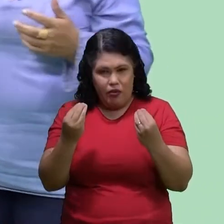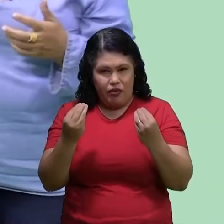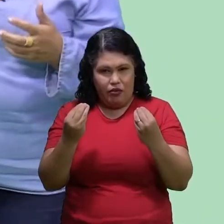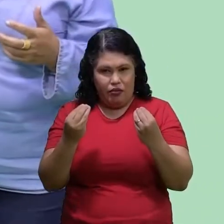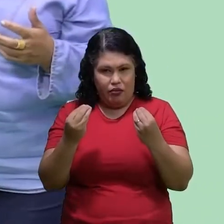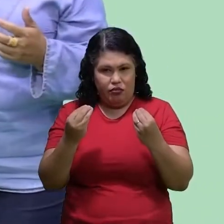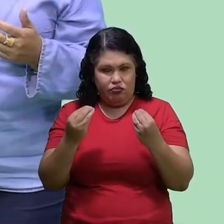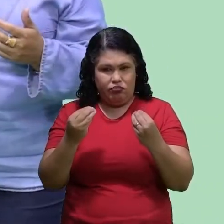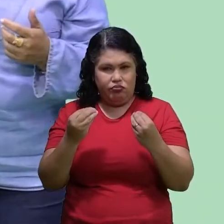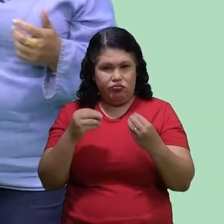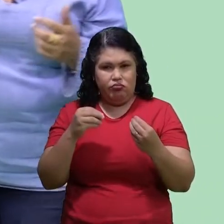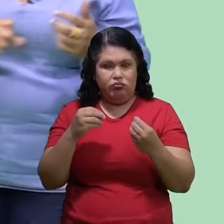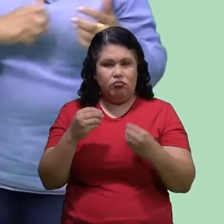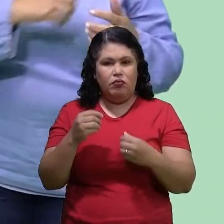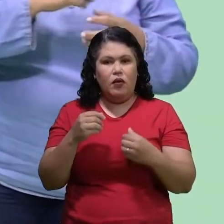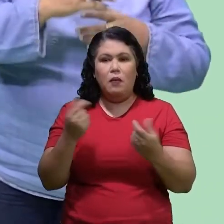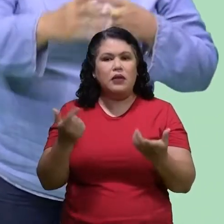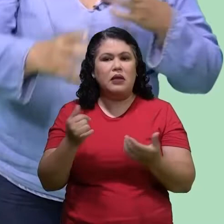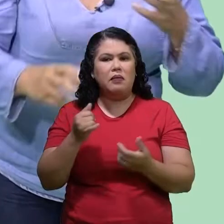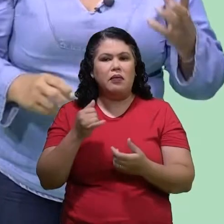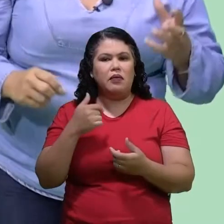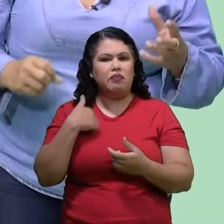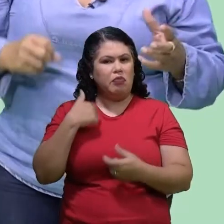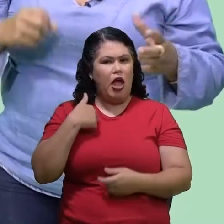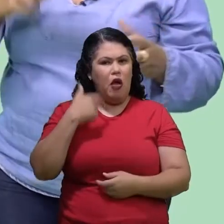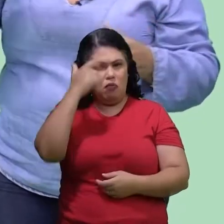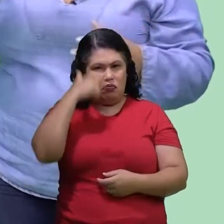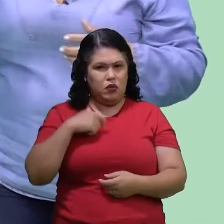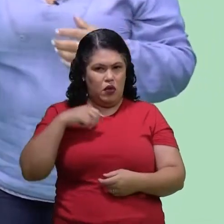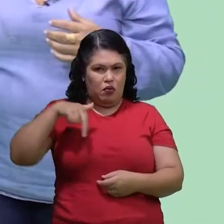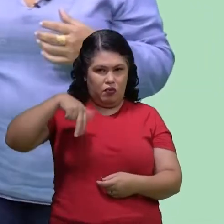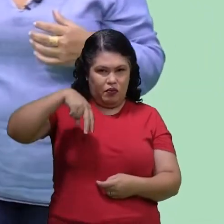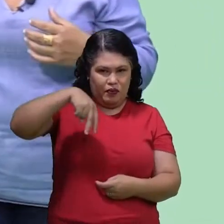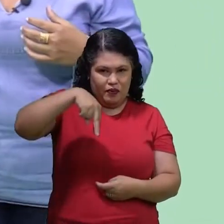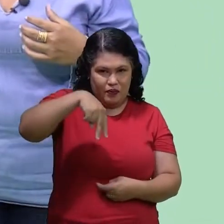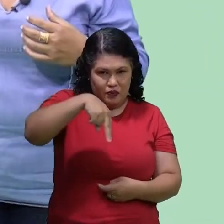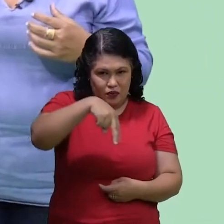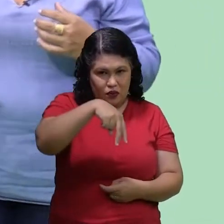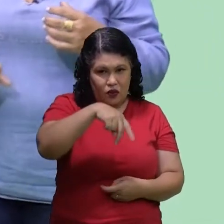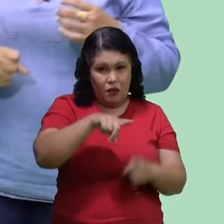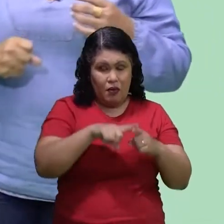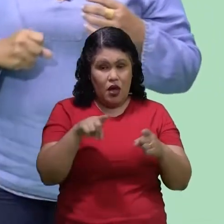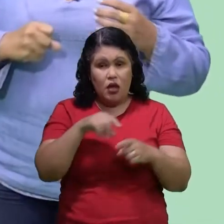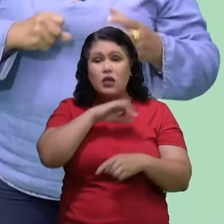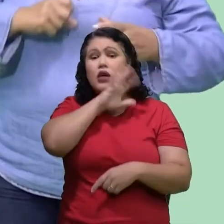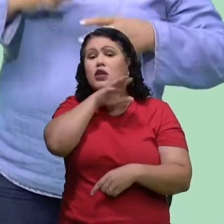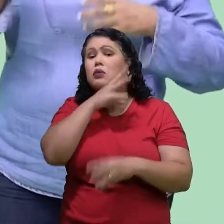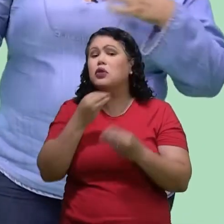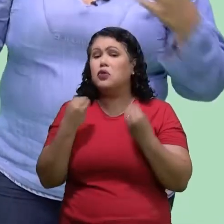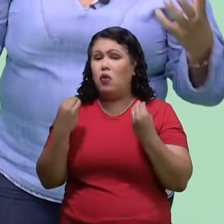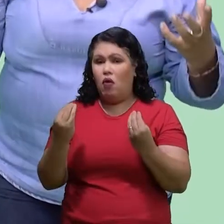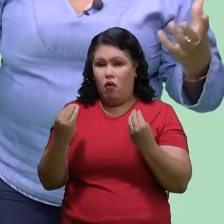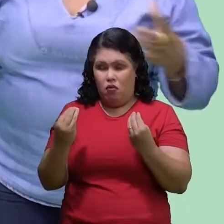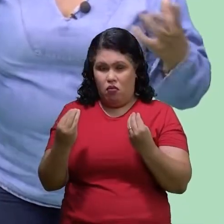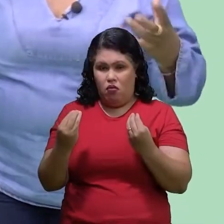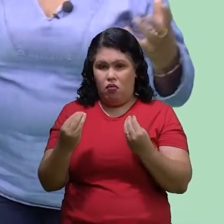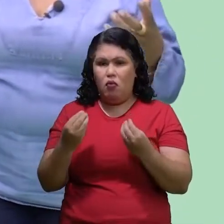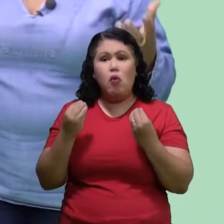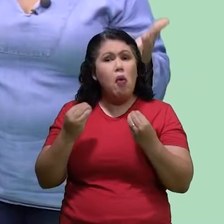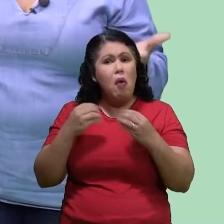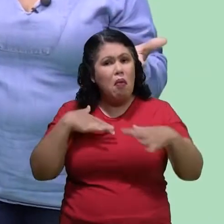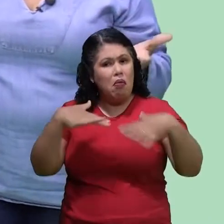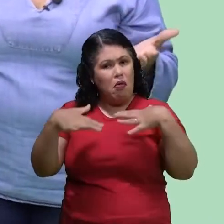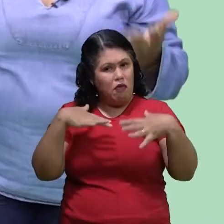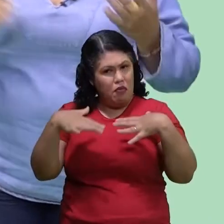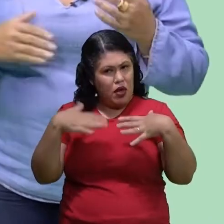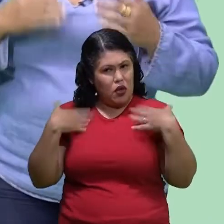mobilizam, se deslocam, né? Vão atrás de alimento, vão atrás de se reproduzir, vão atrás de tomar água. Como é que ele